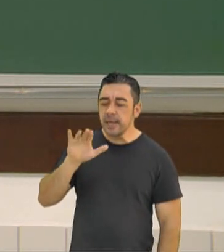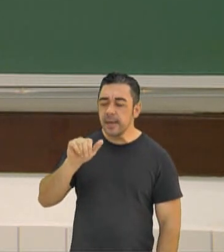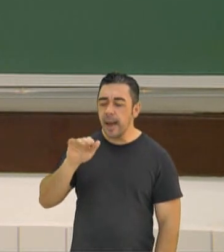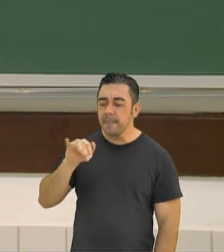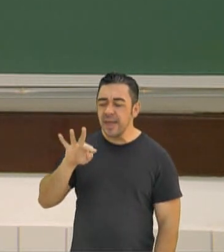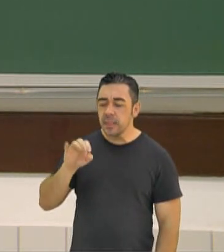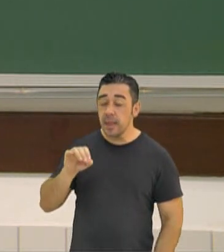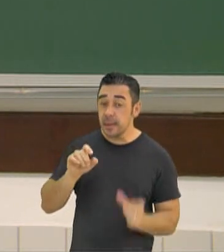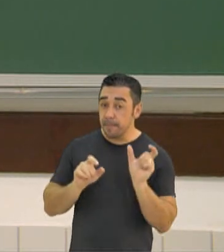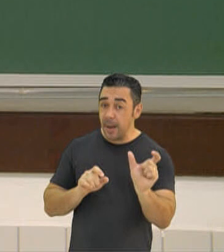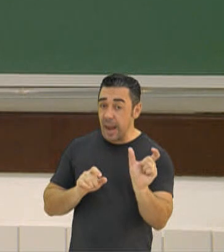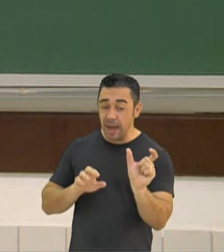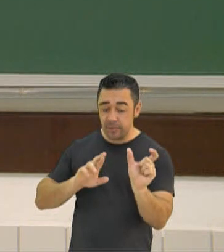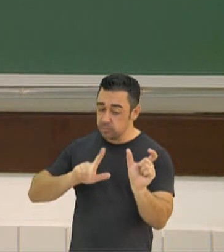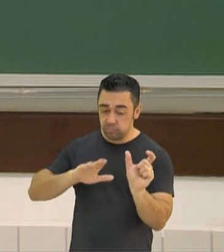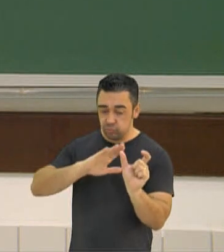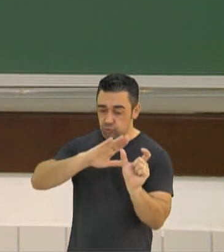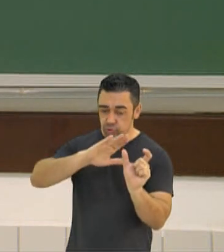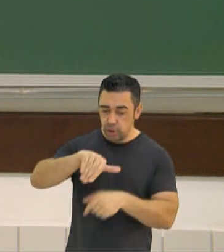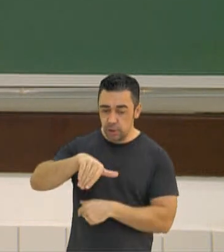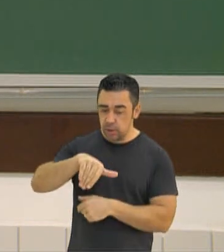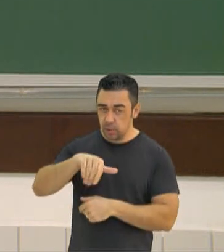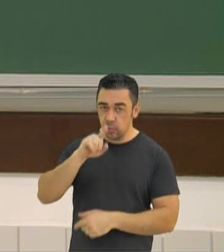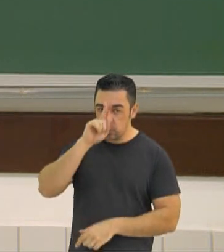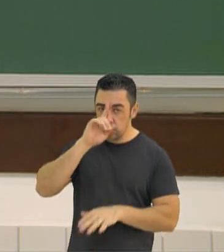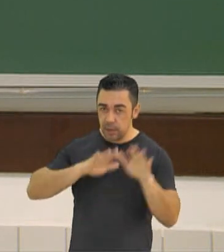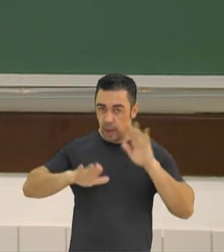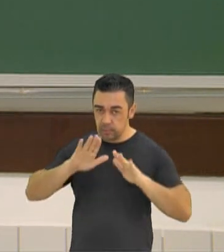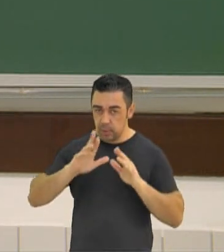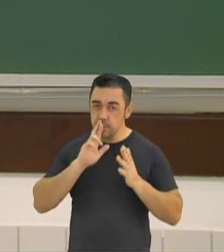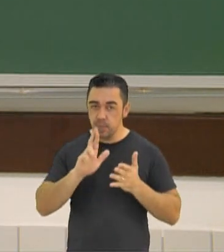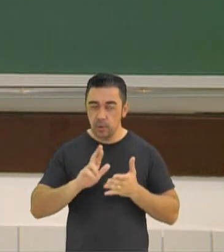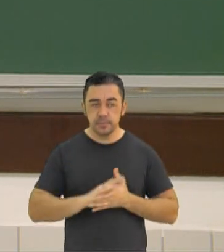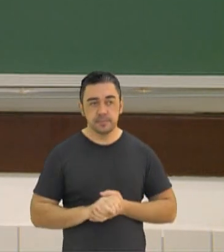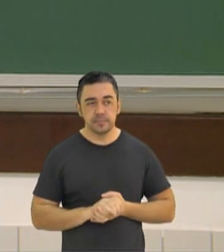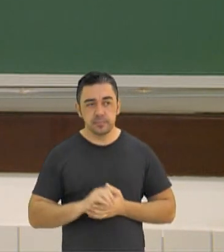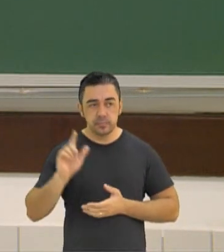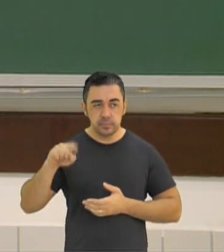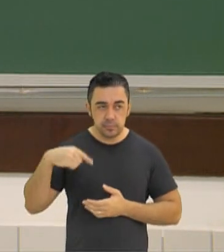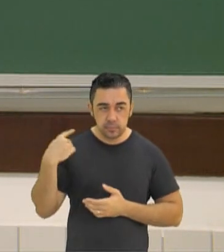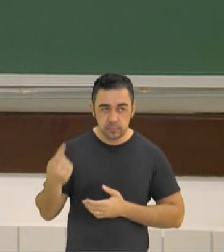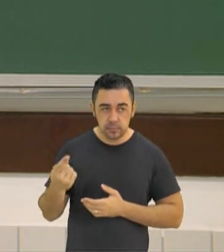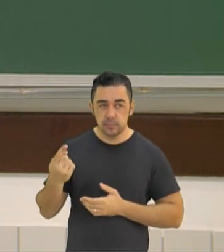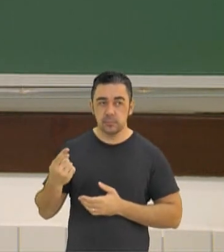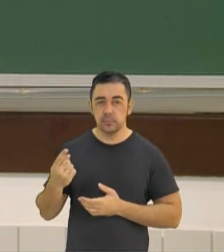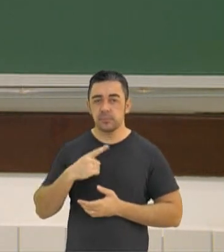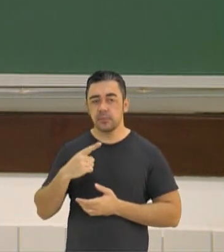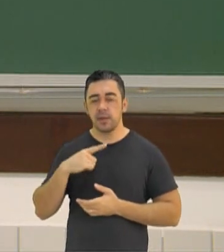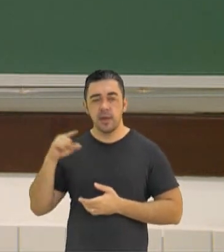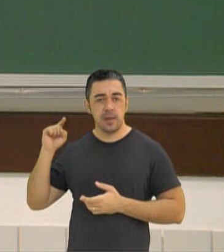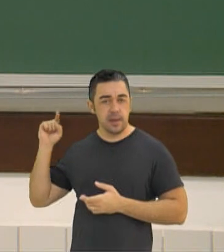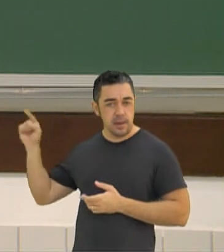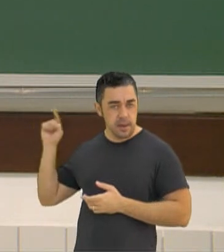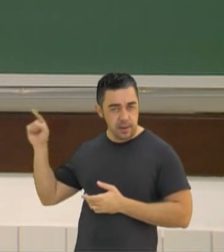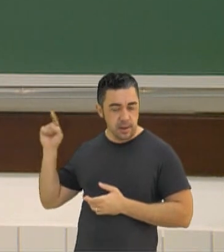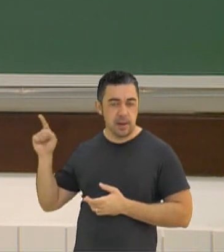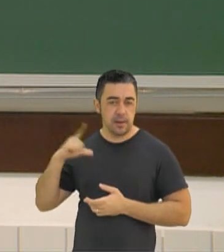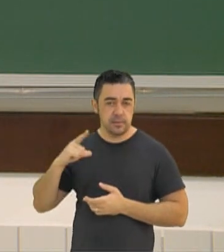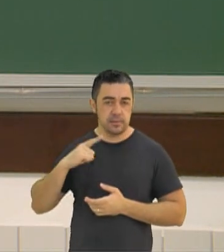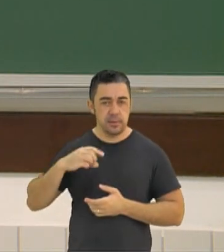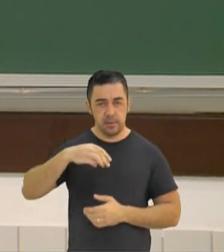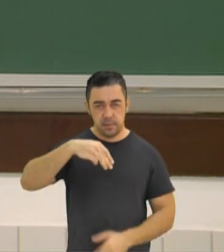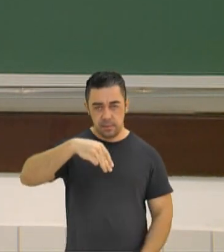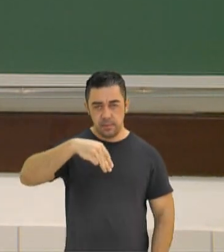essas palavras em geografia, sempre cuidadinho na hora de responder atividades. Próxima questão, da Universidade do Mato Grosso. Vamos